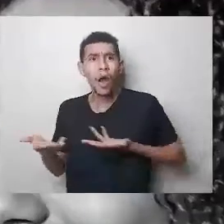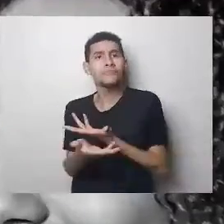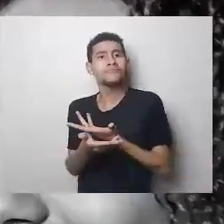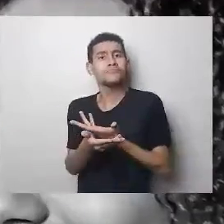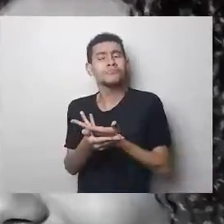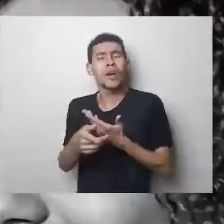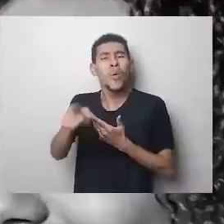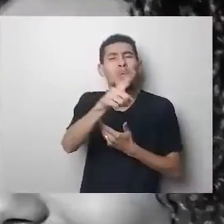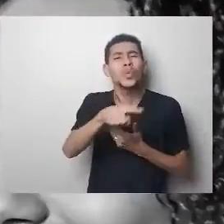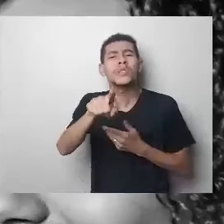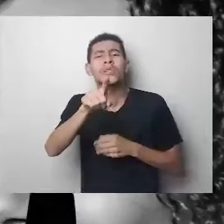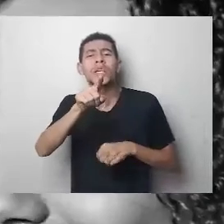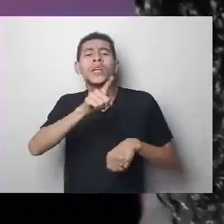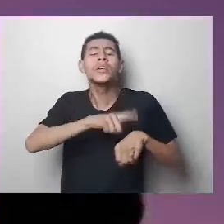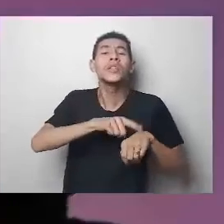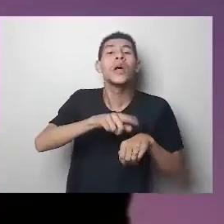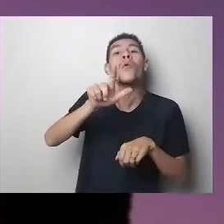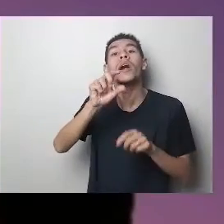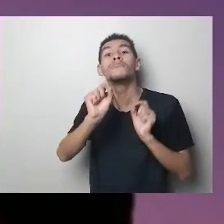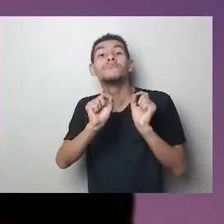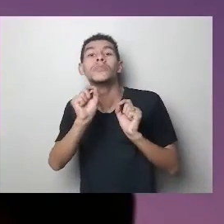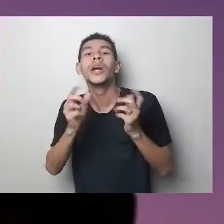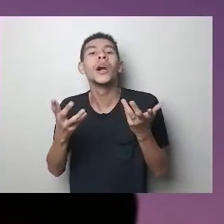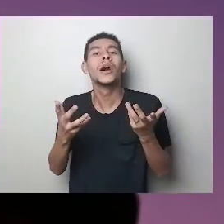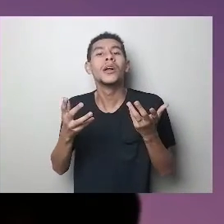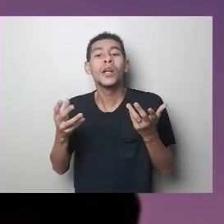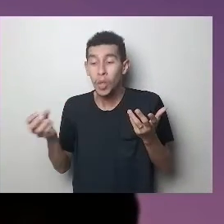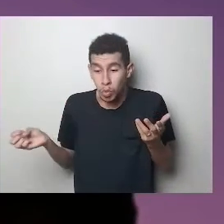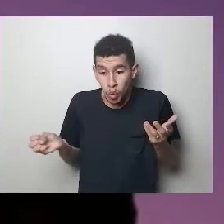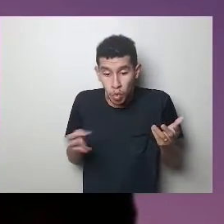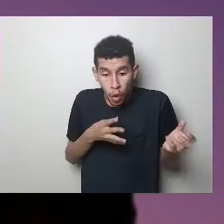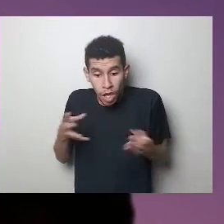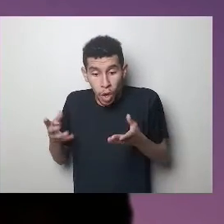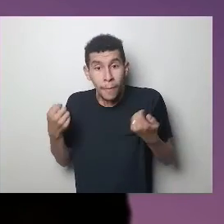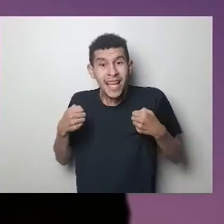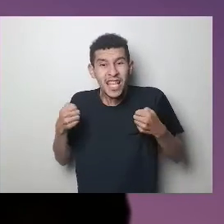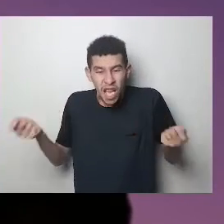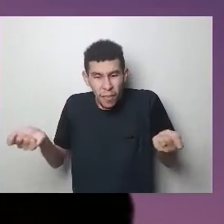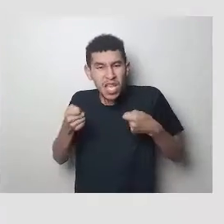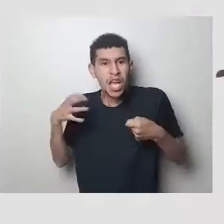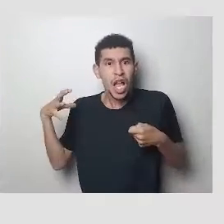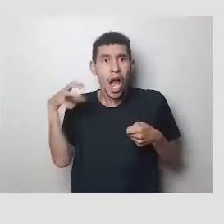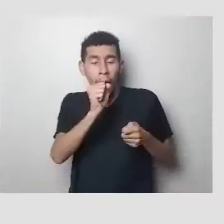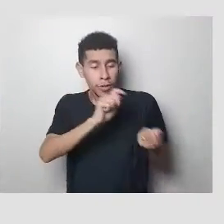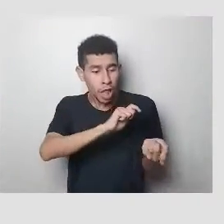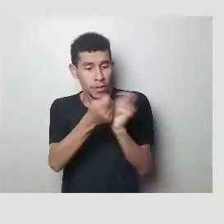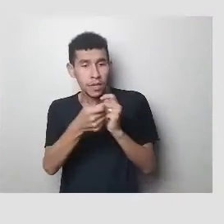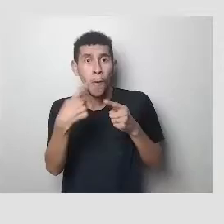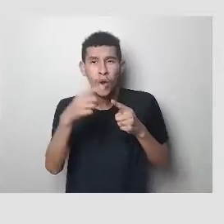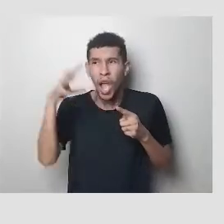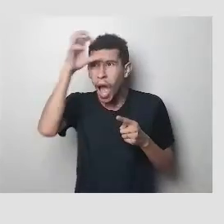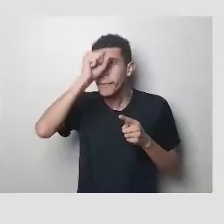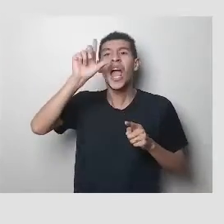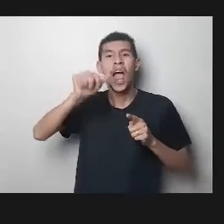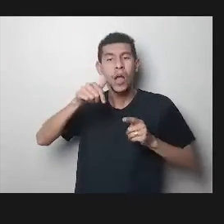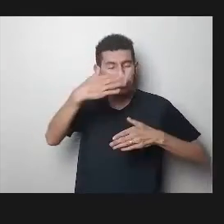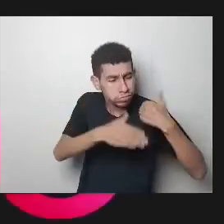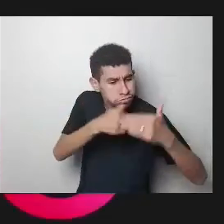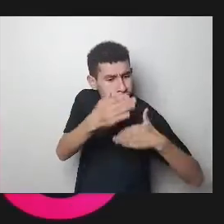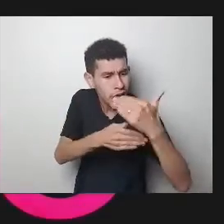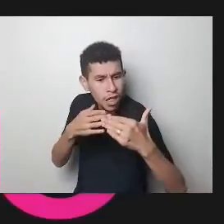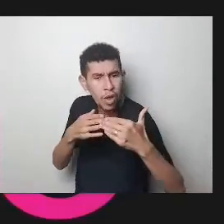que tempo você é? Os novos tempos exigem rápida capacidade de adaptação, onde aprender é um processo contínuo